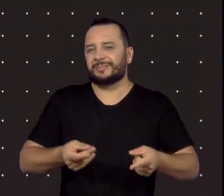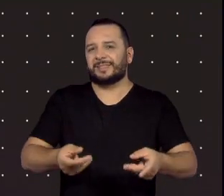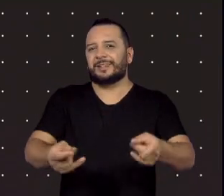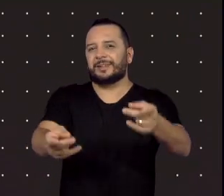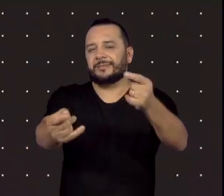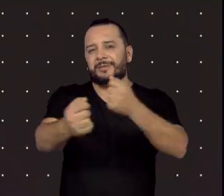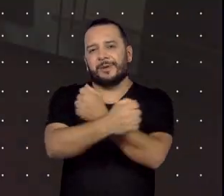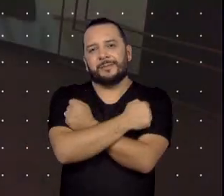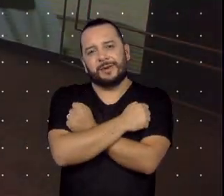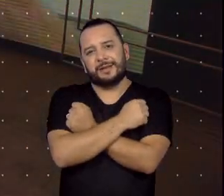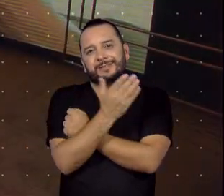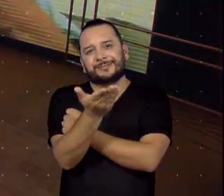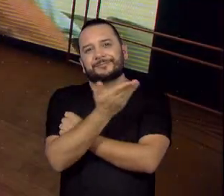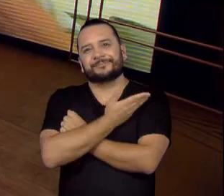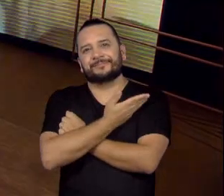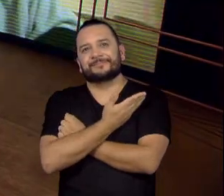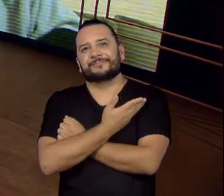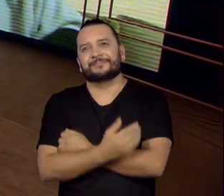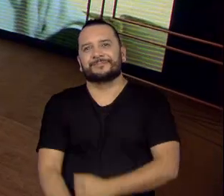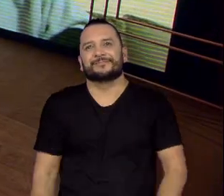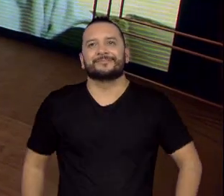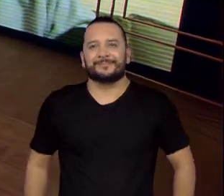abraço, meu amigo.